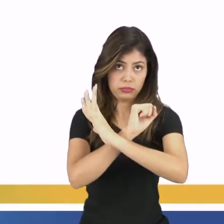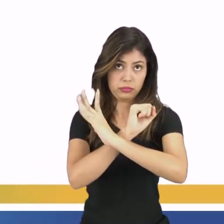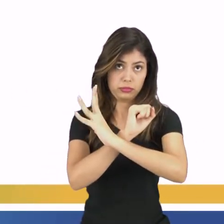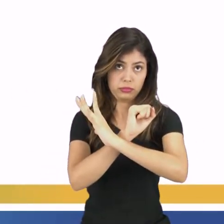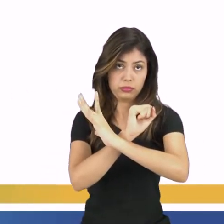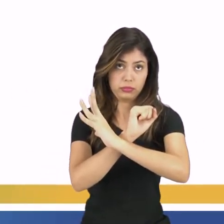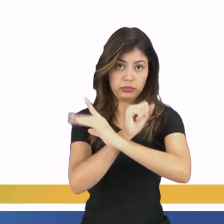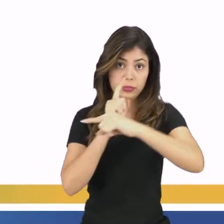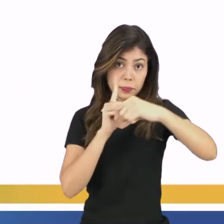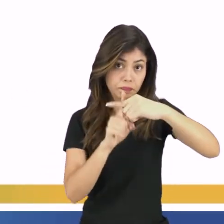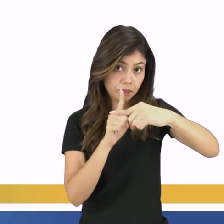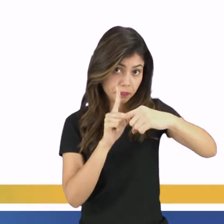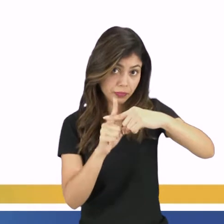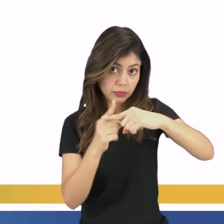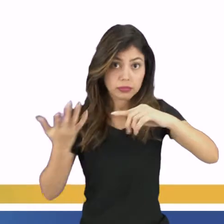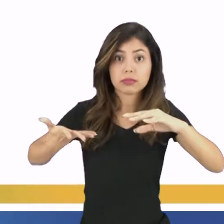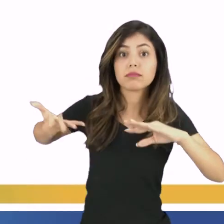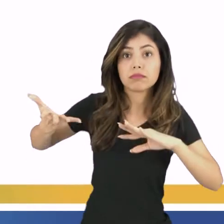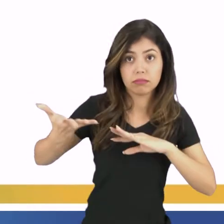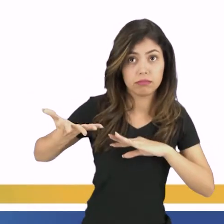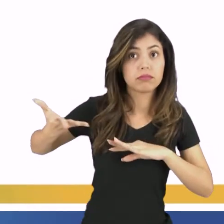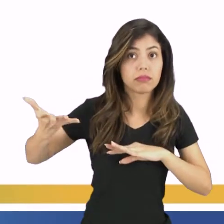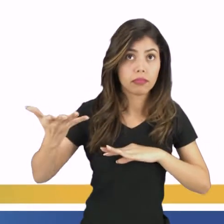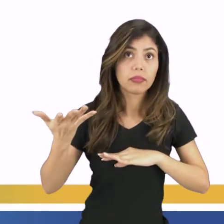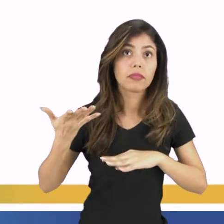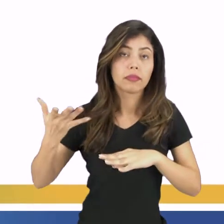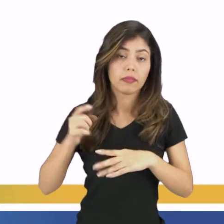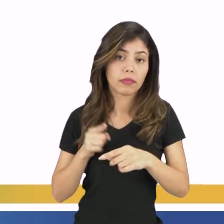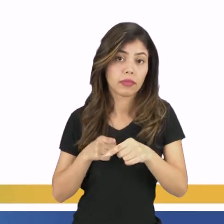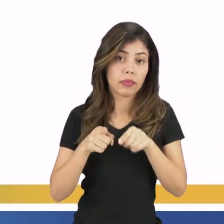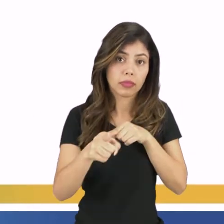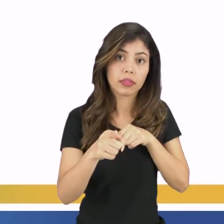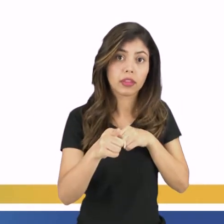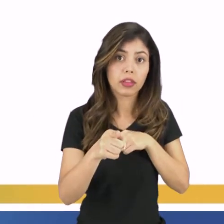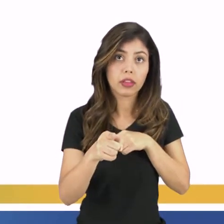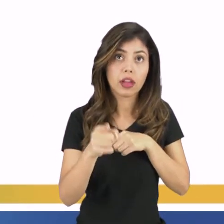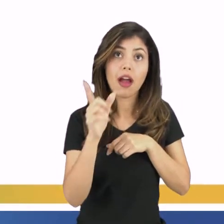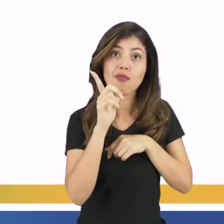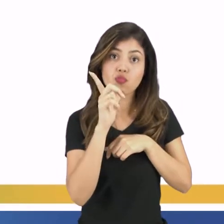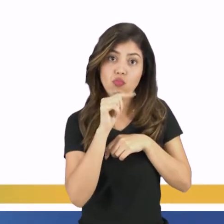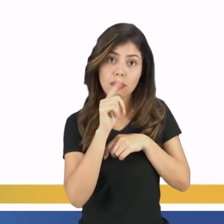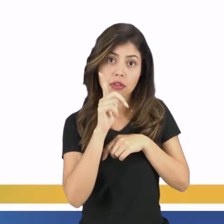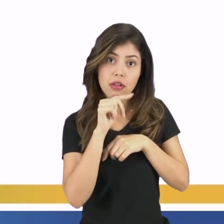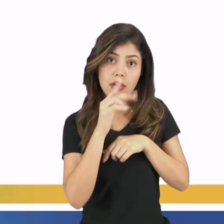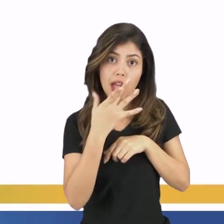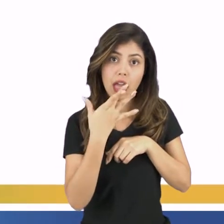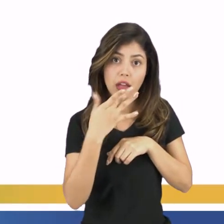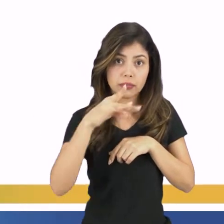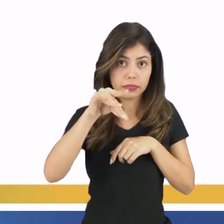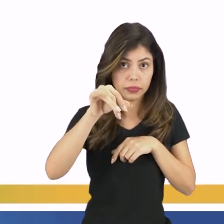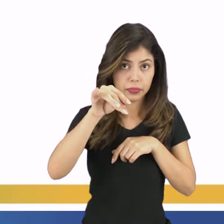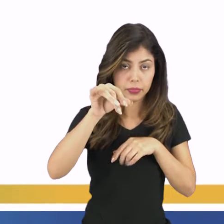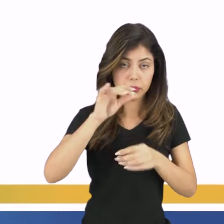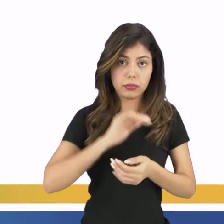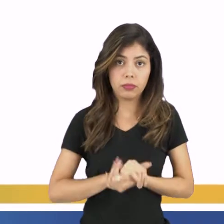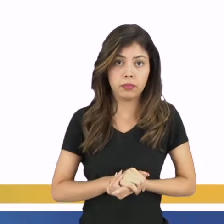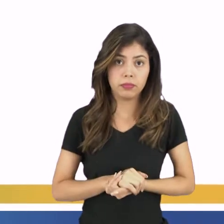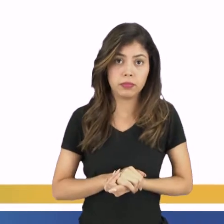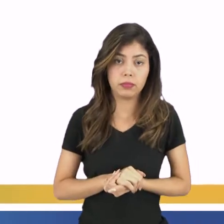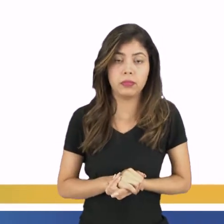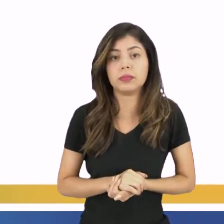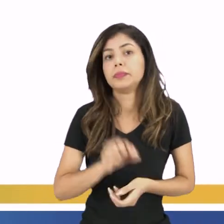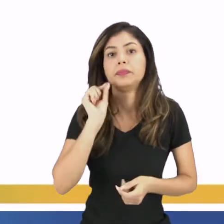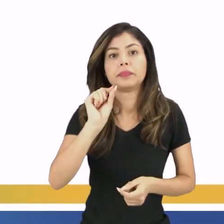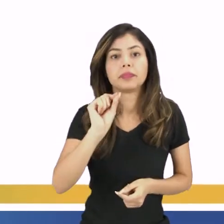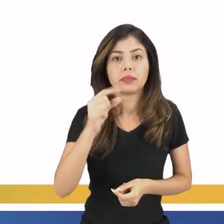significa reagindo com uma base, formando água e um sal. Então o que